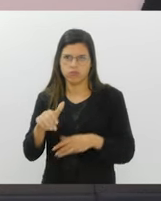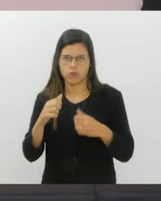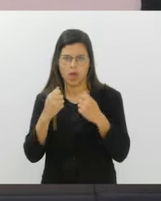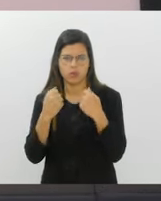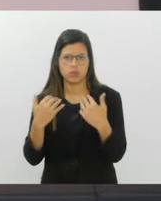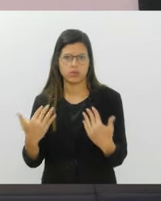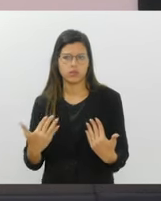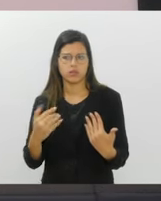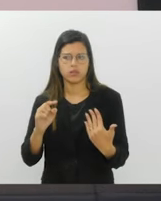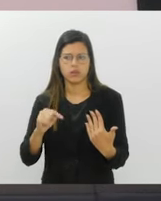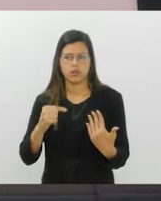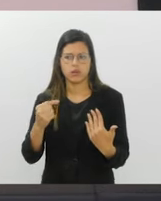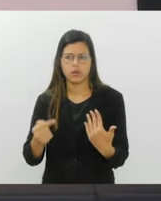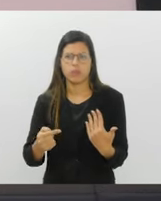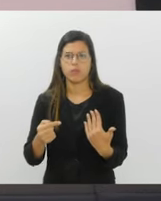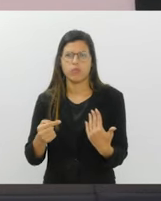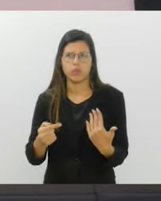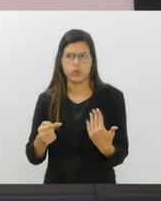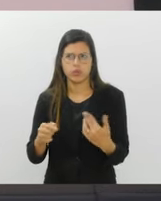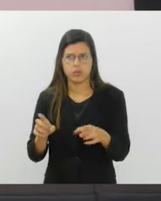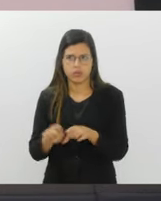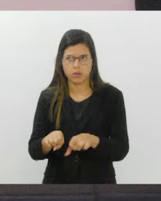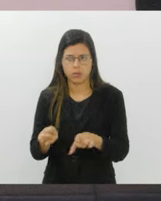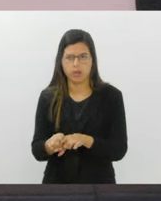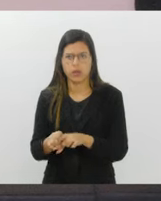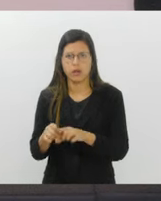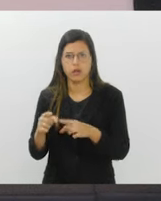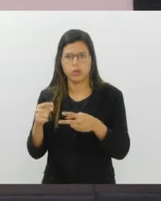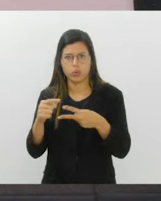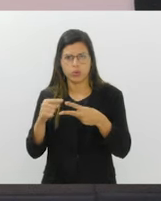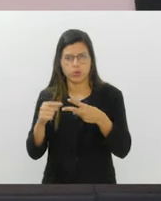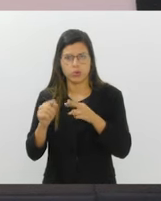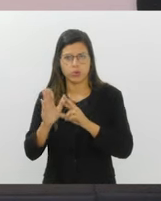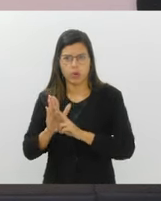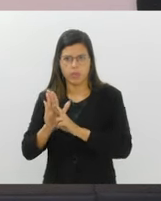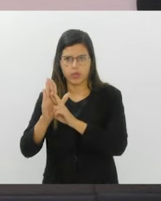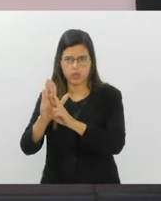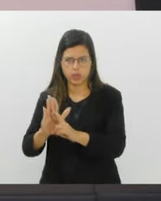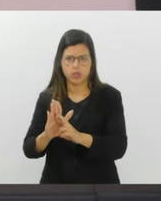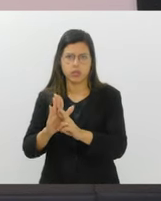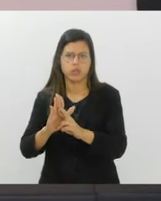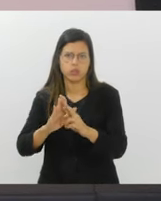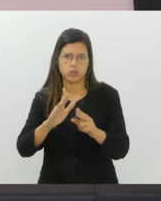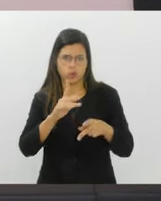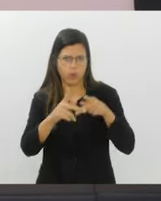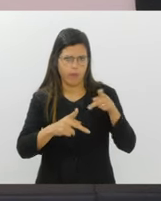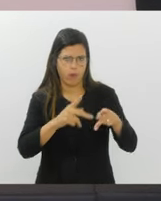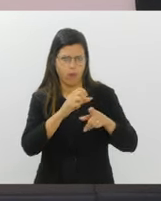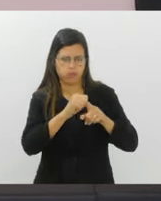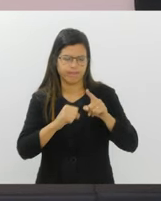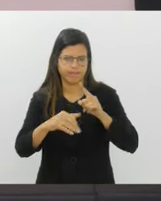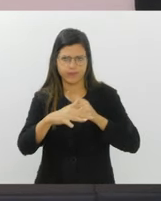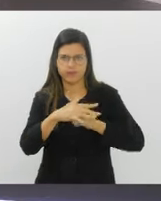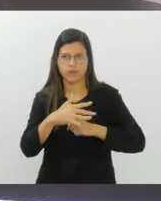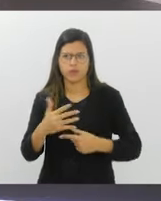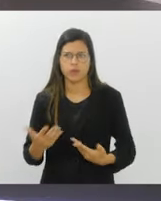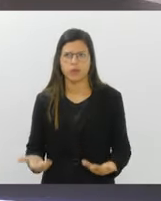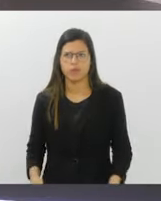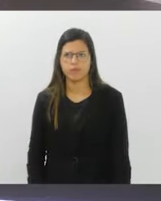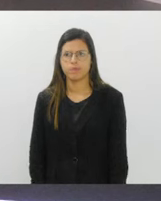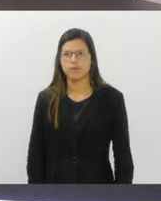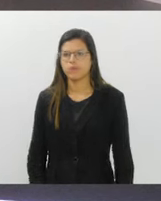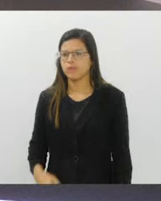Depois ainda darei a palavra a dois representantes da sociedade civil. Por favor, Vicente. Boa